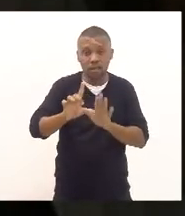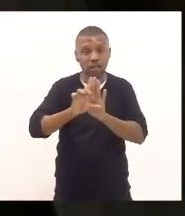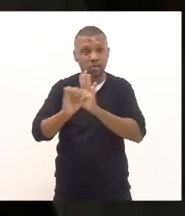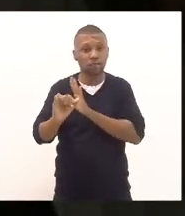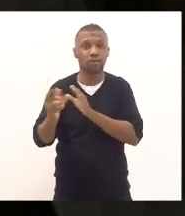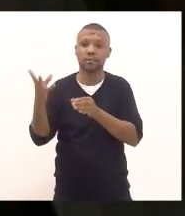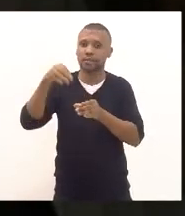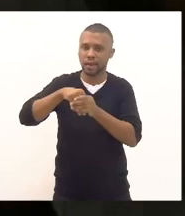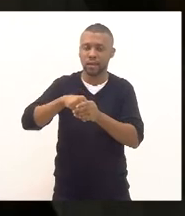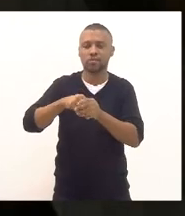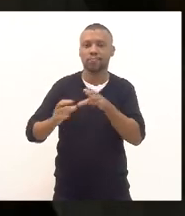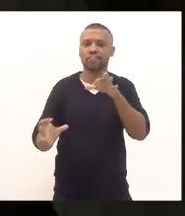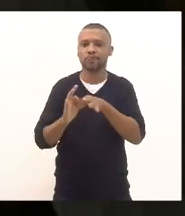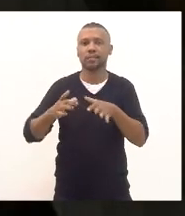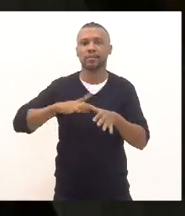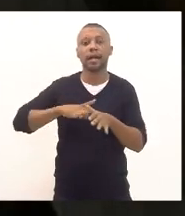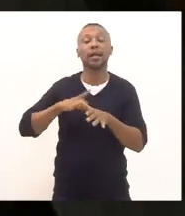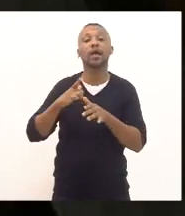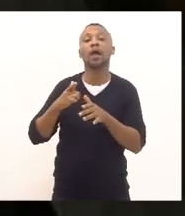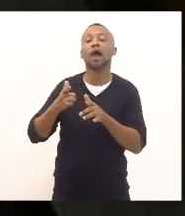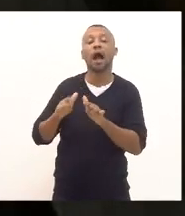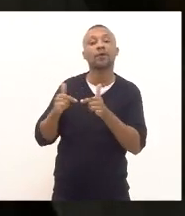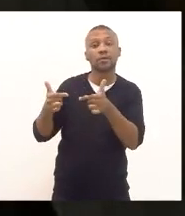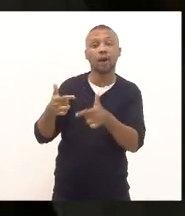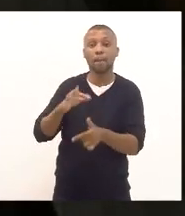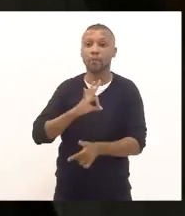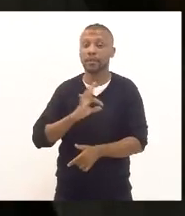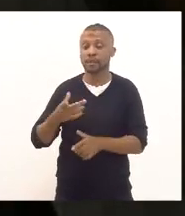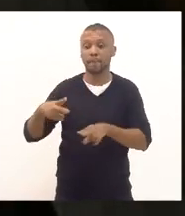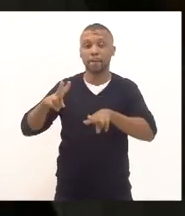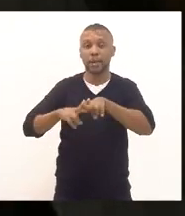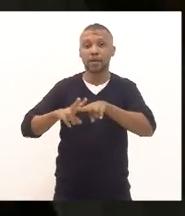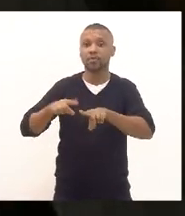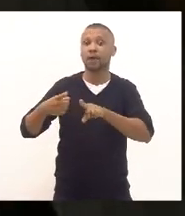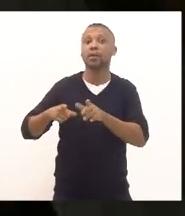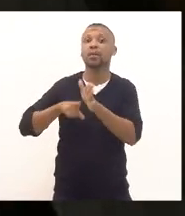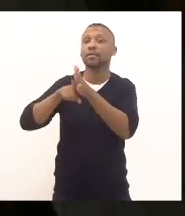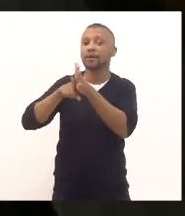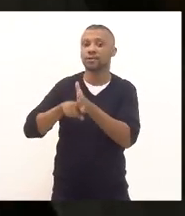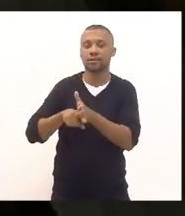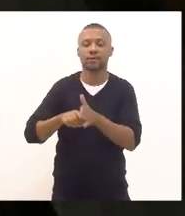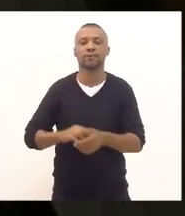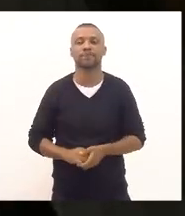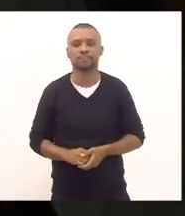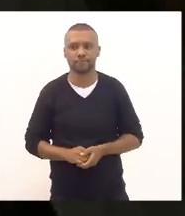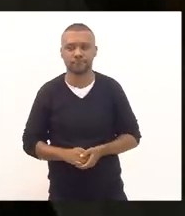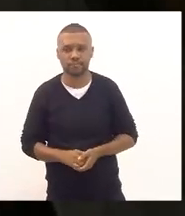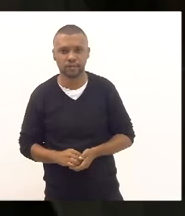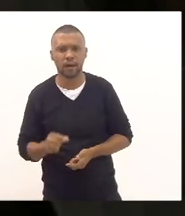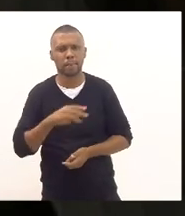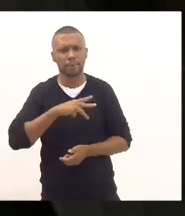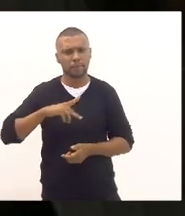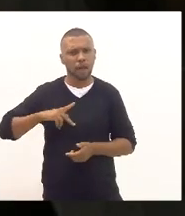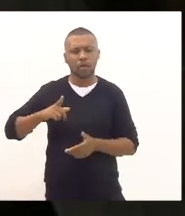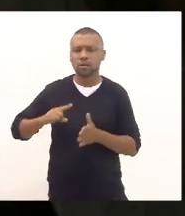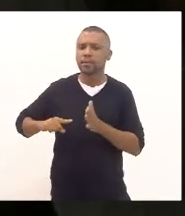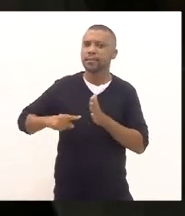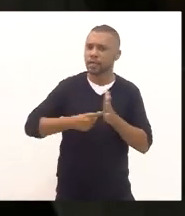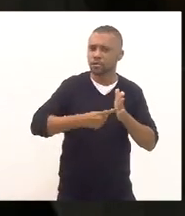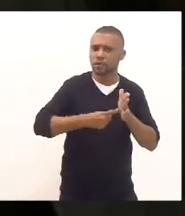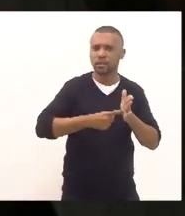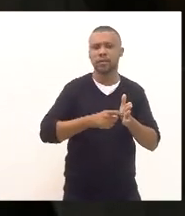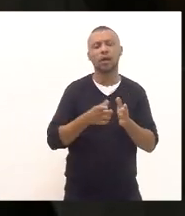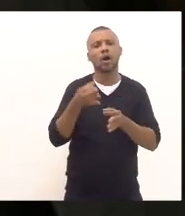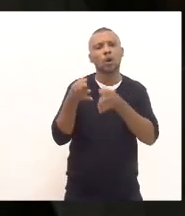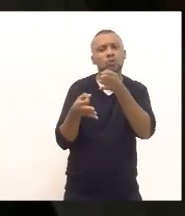entrar condicional tem os remédios Paraíso polícia prende e investiga o Ministério Público denuncia